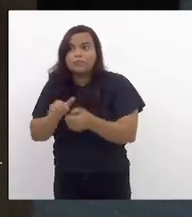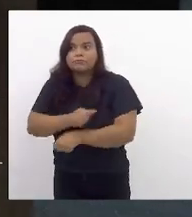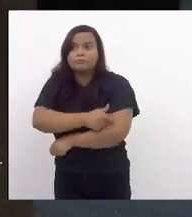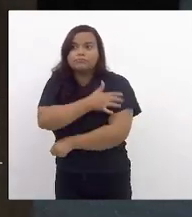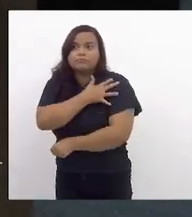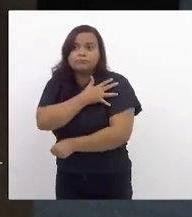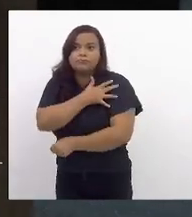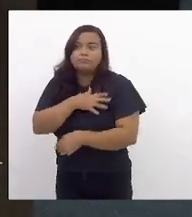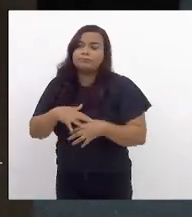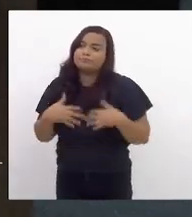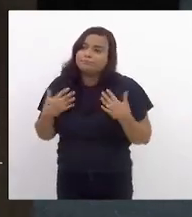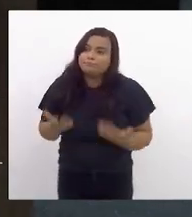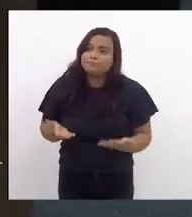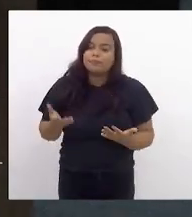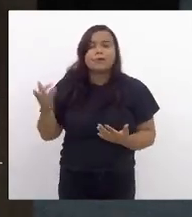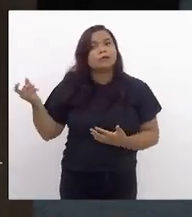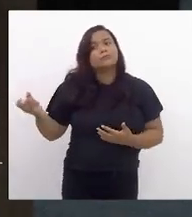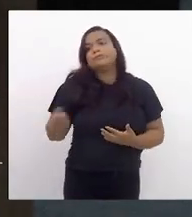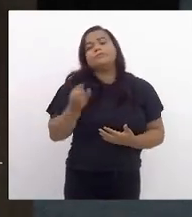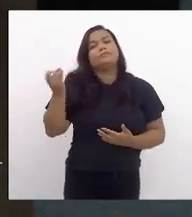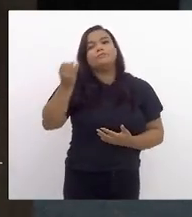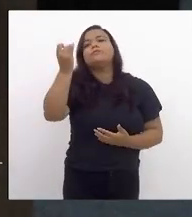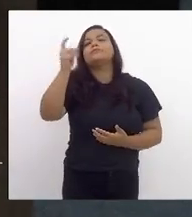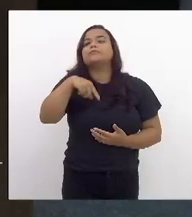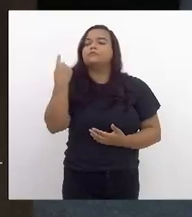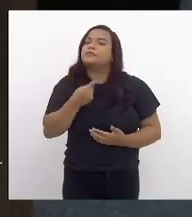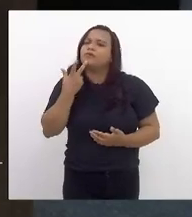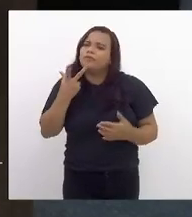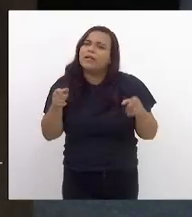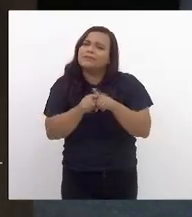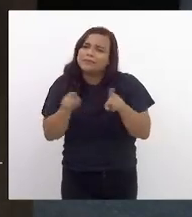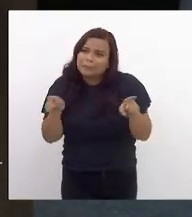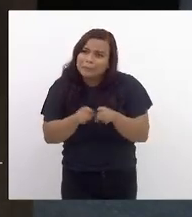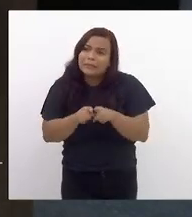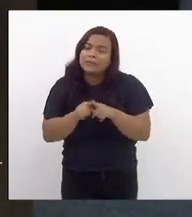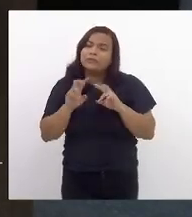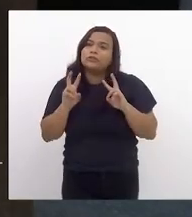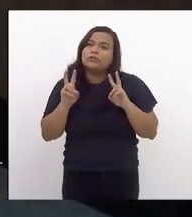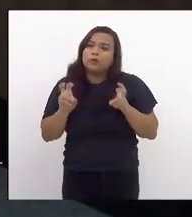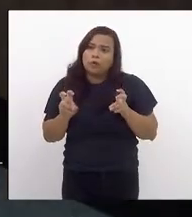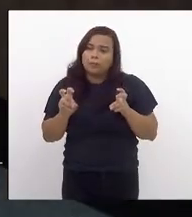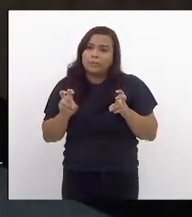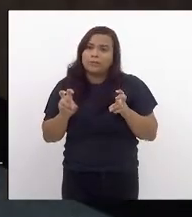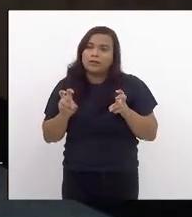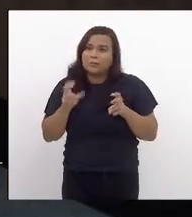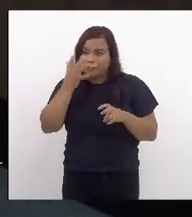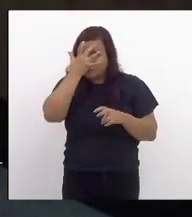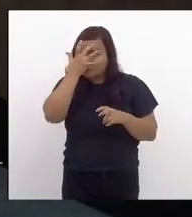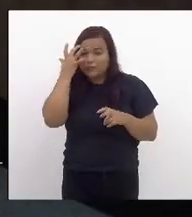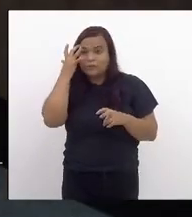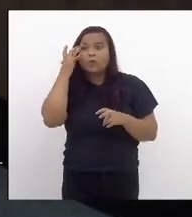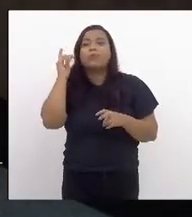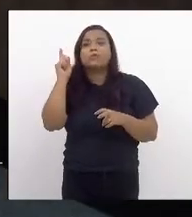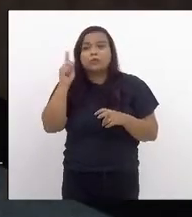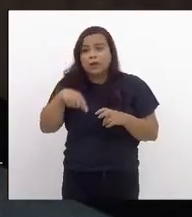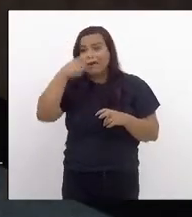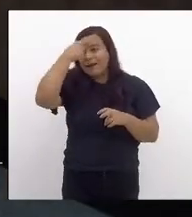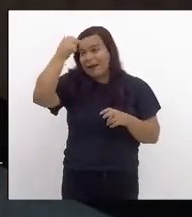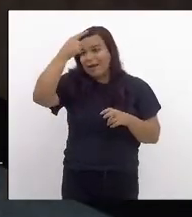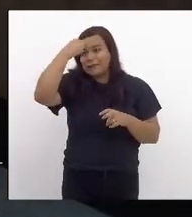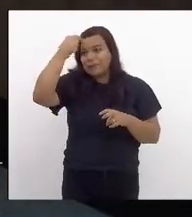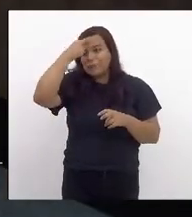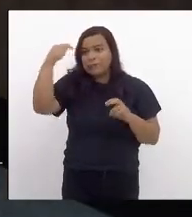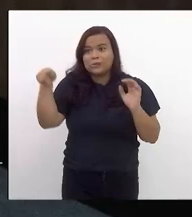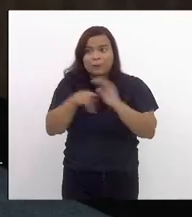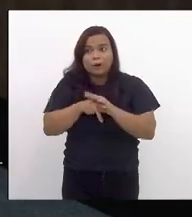fundamental. Então, é importantíssimo. A gente está falando também, deputado Waldeck, de pessoas que são da graduação e que